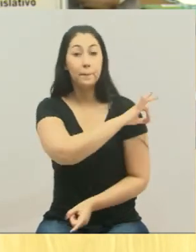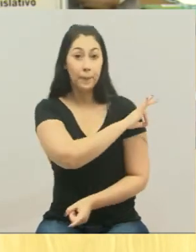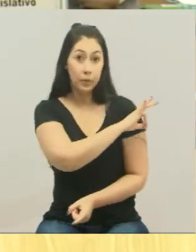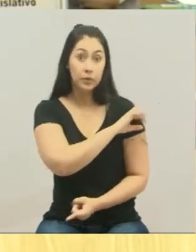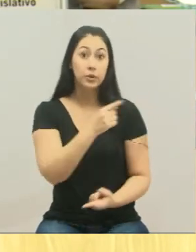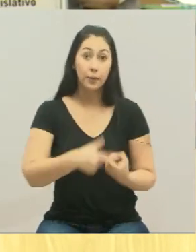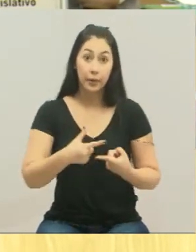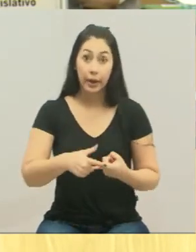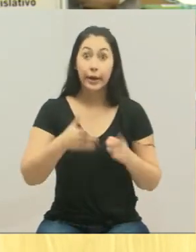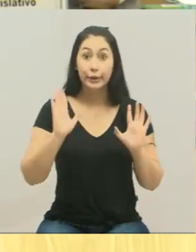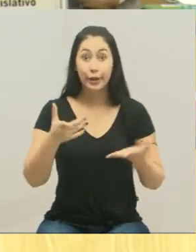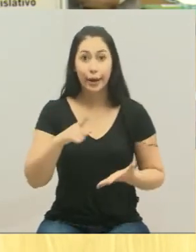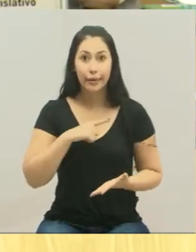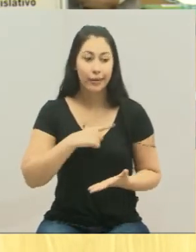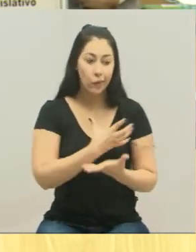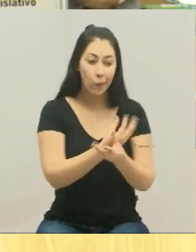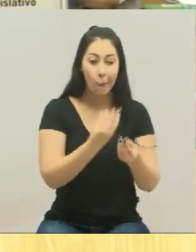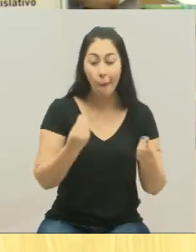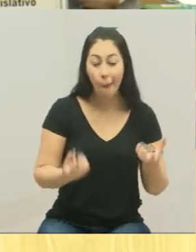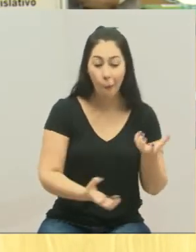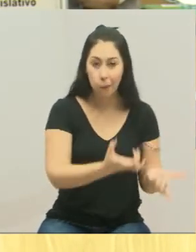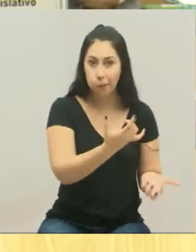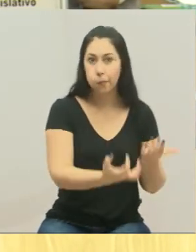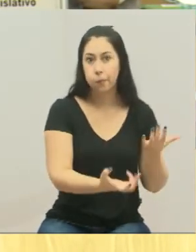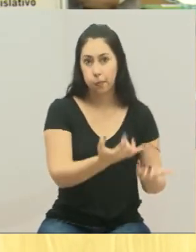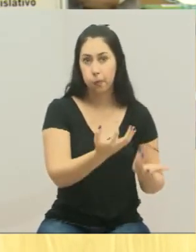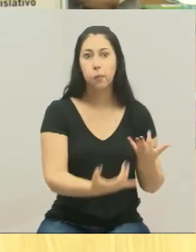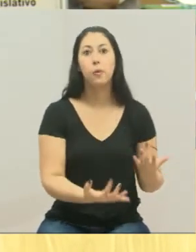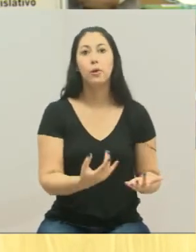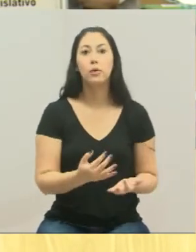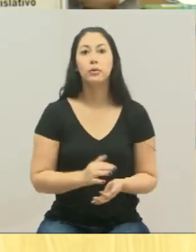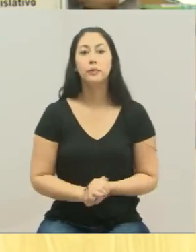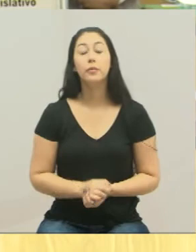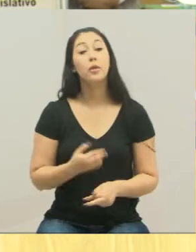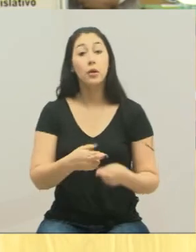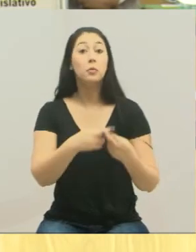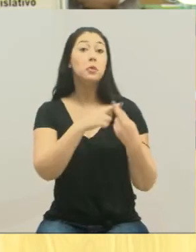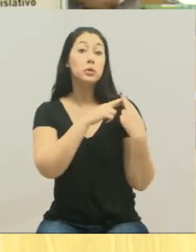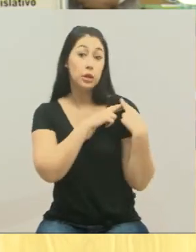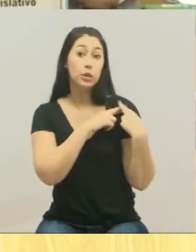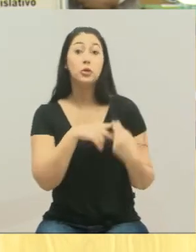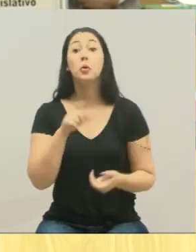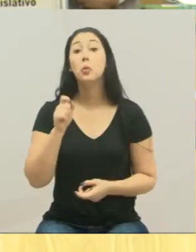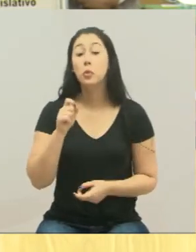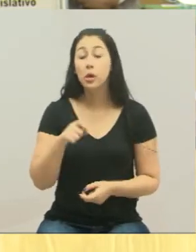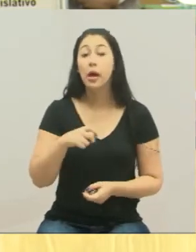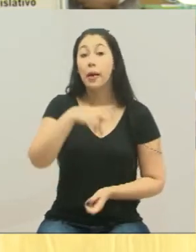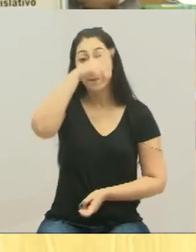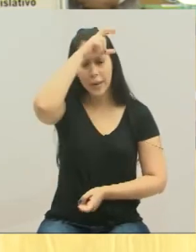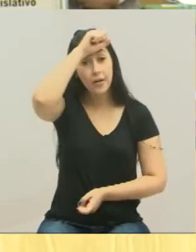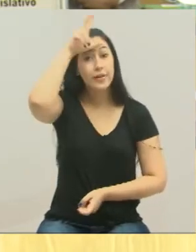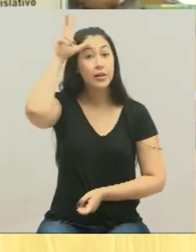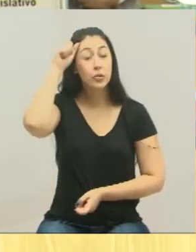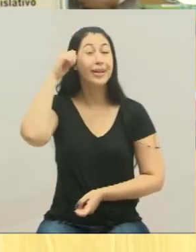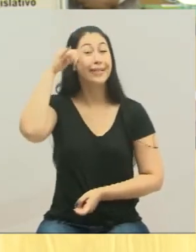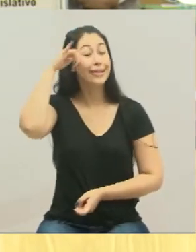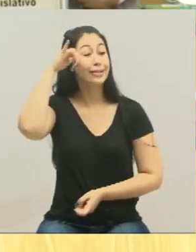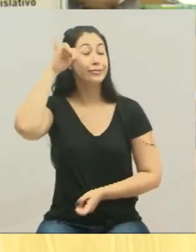focos de incêndio em nosso município. É obrigação da administração pública municipal agir de modo